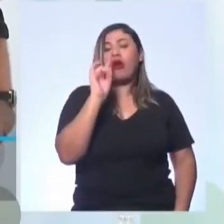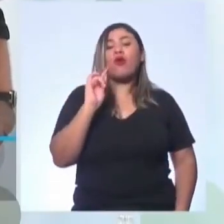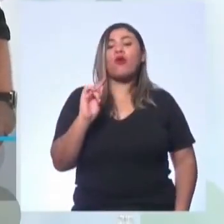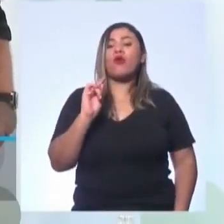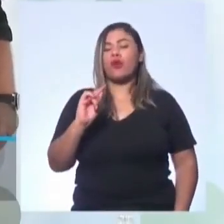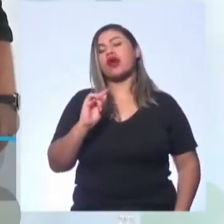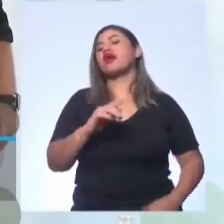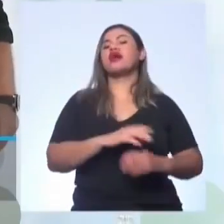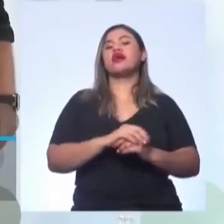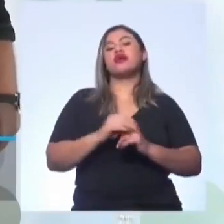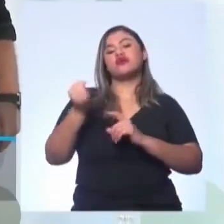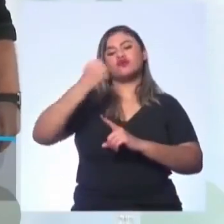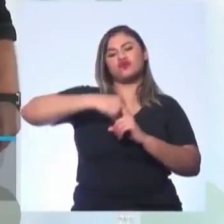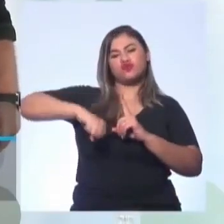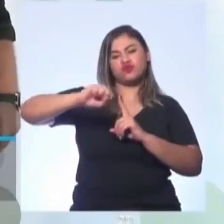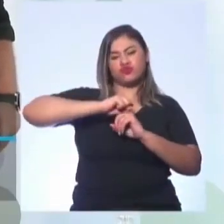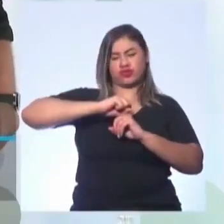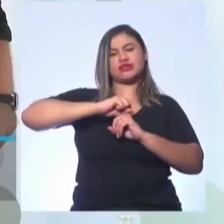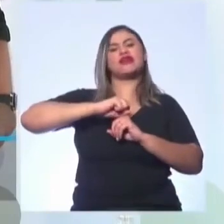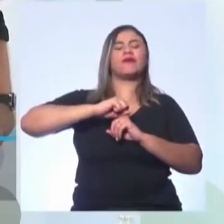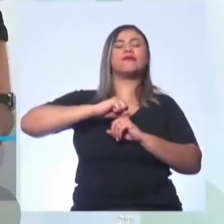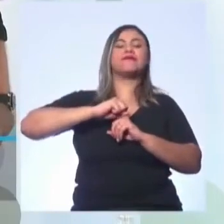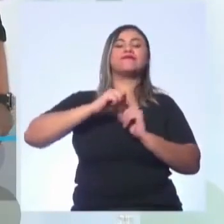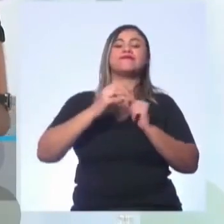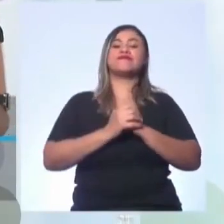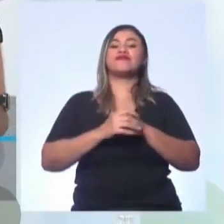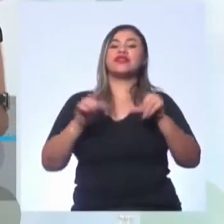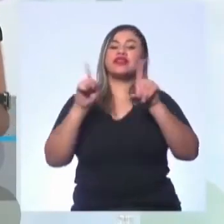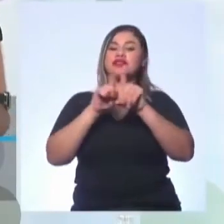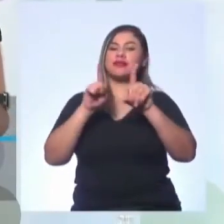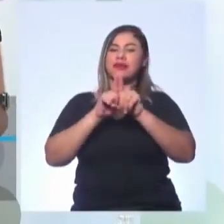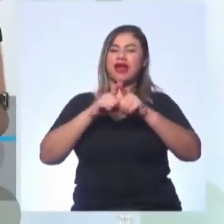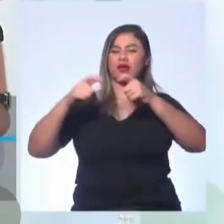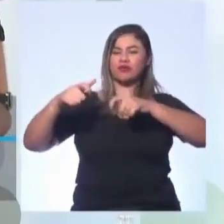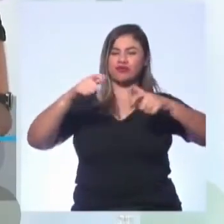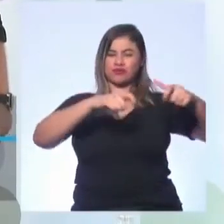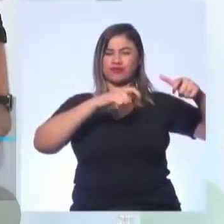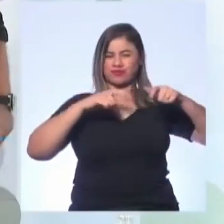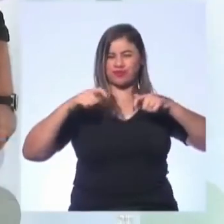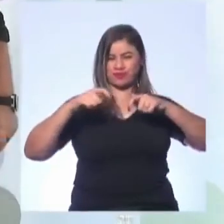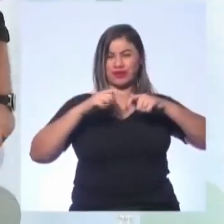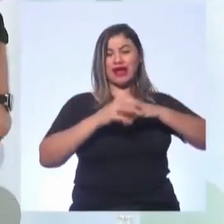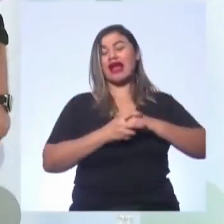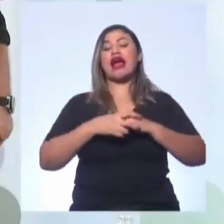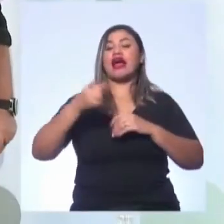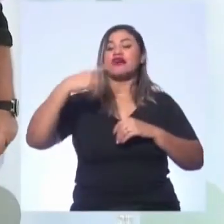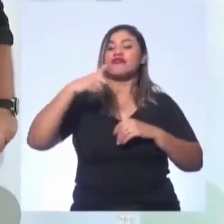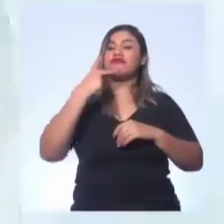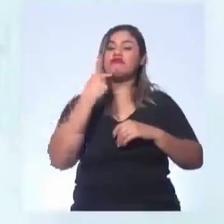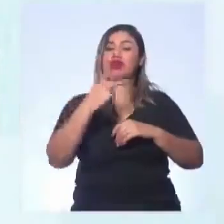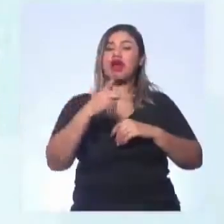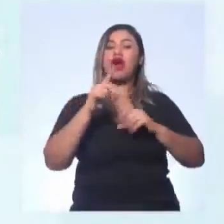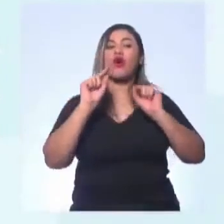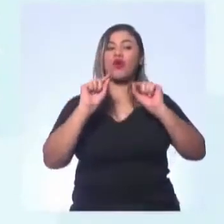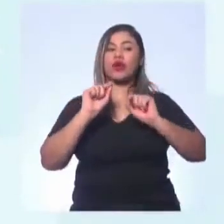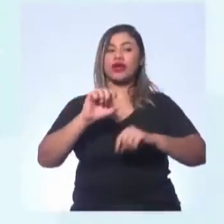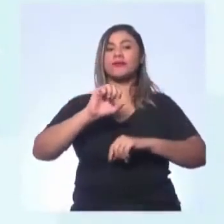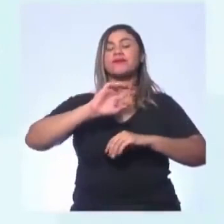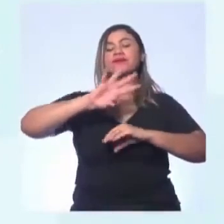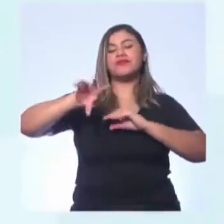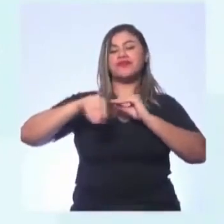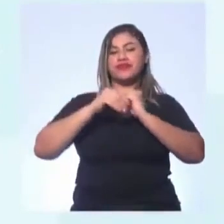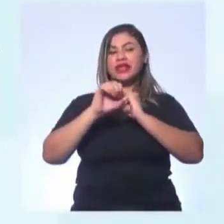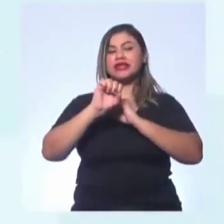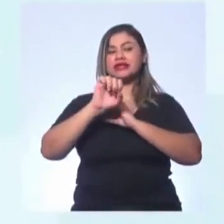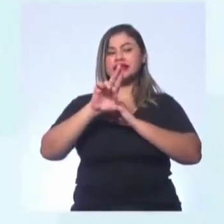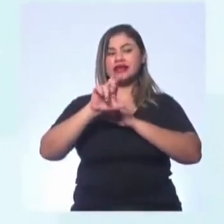à sociedade, envolve também o ambiente. Nós vamos começar aí falando sobre a segregação urbana ou